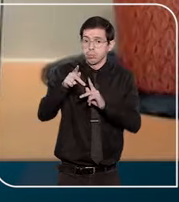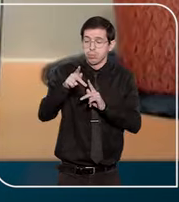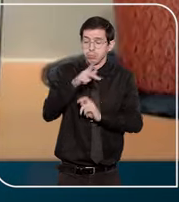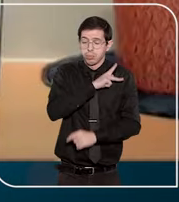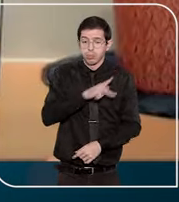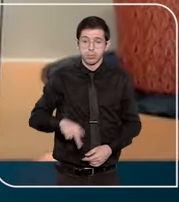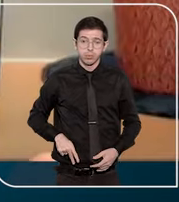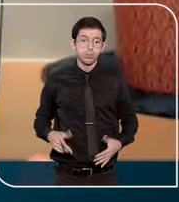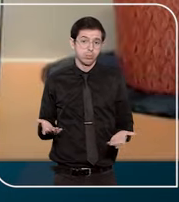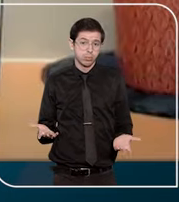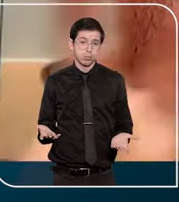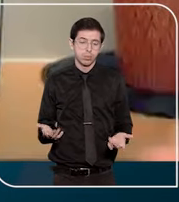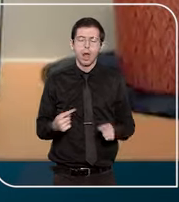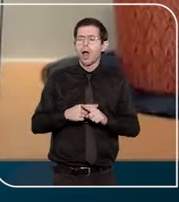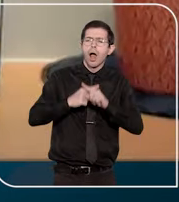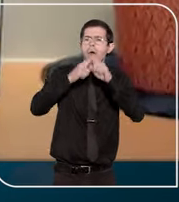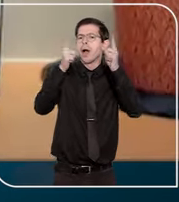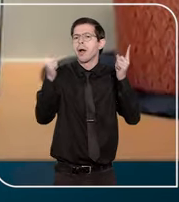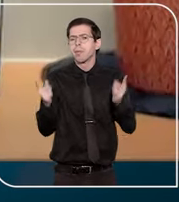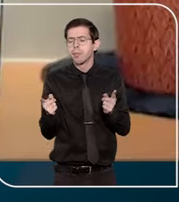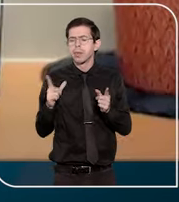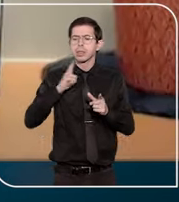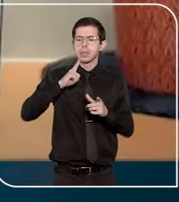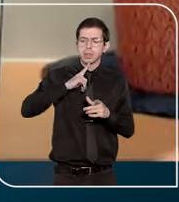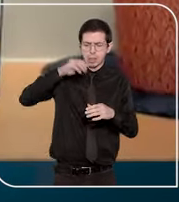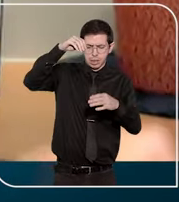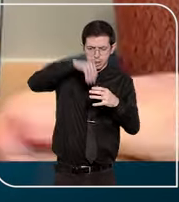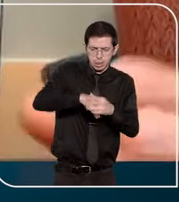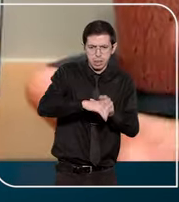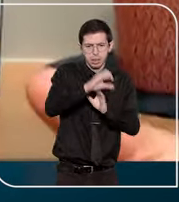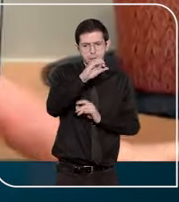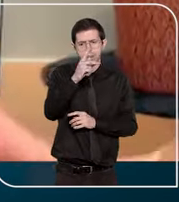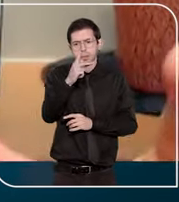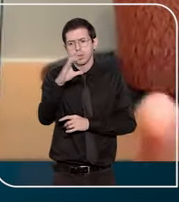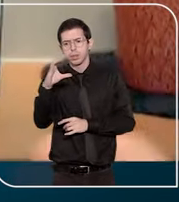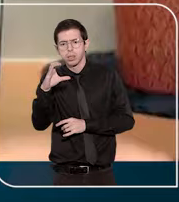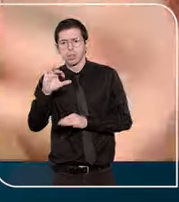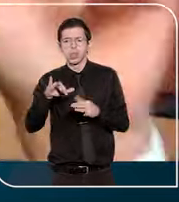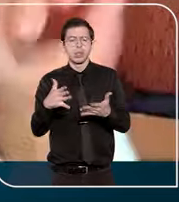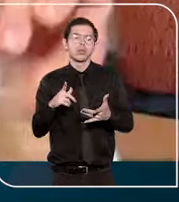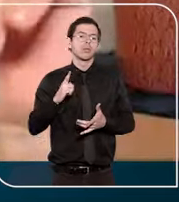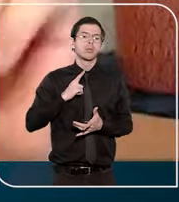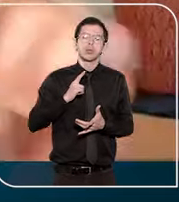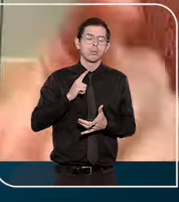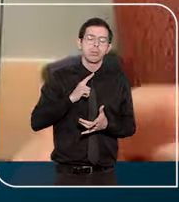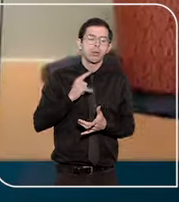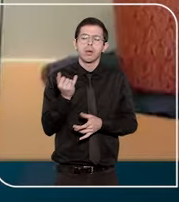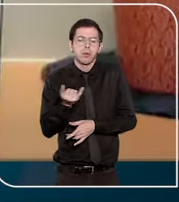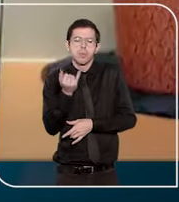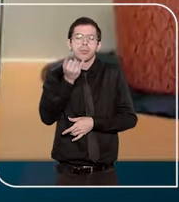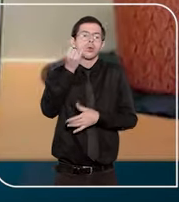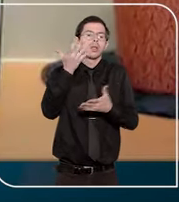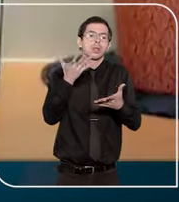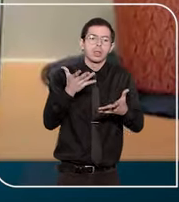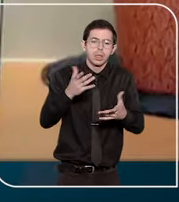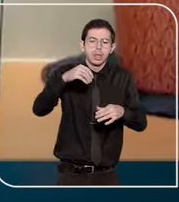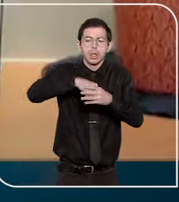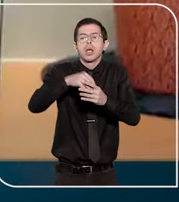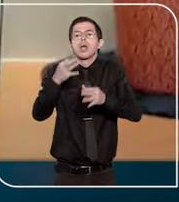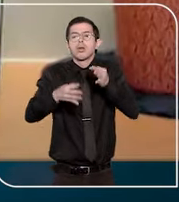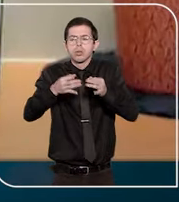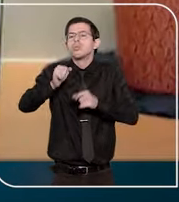Ah, mas isso está lá no Código de Processo Civil, então tem uma relevância jurídica,